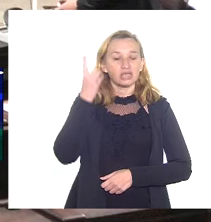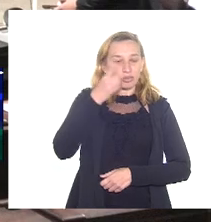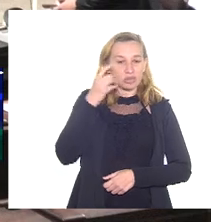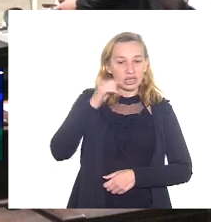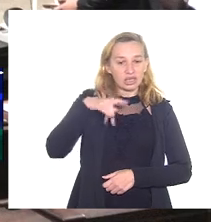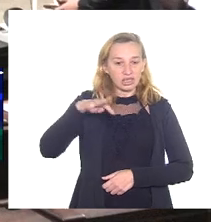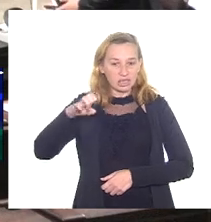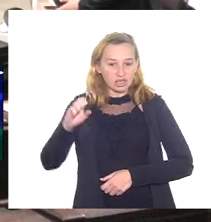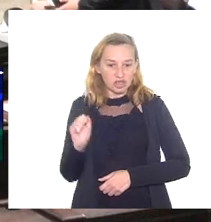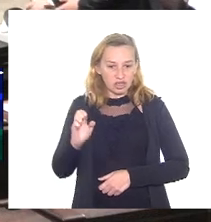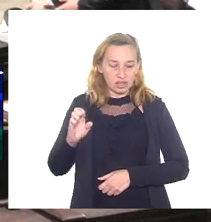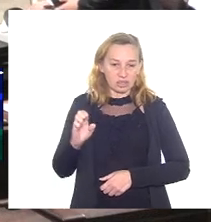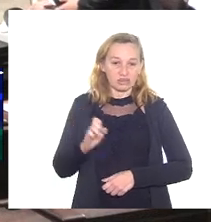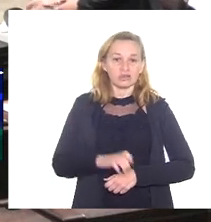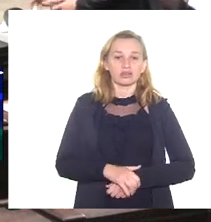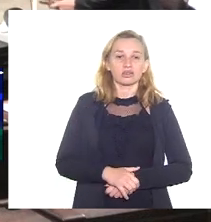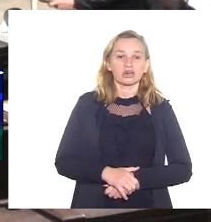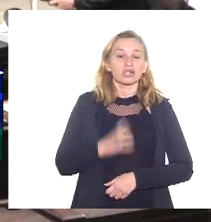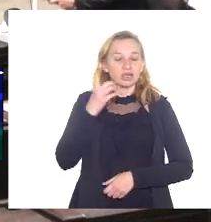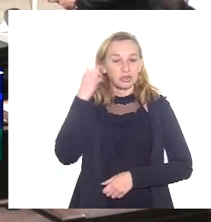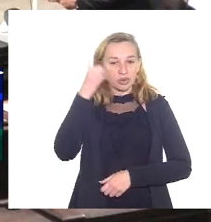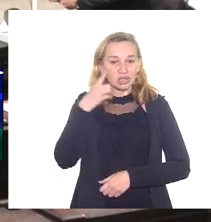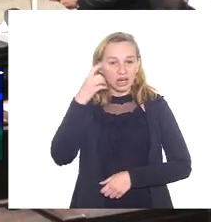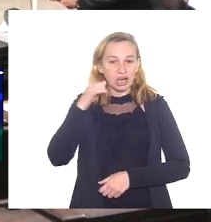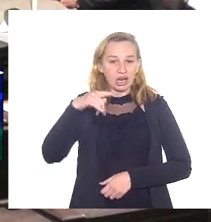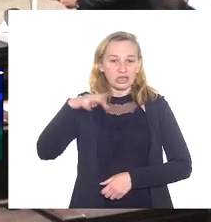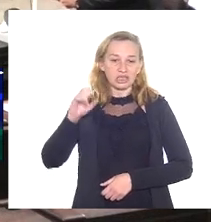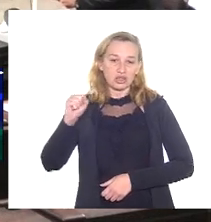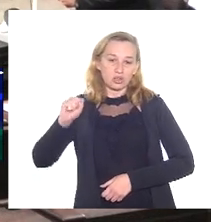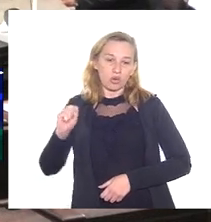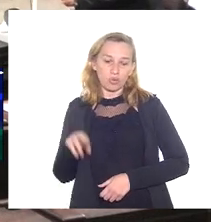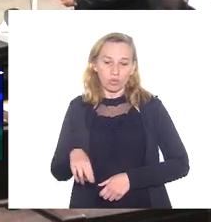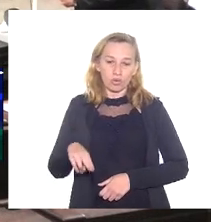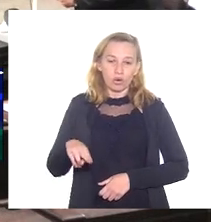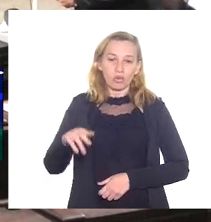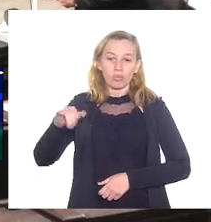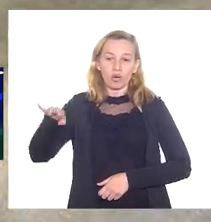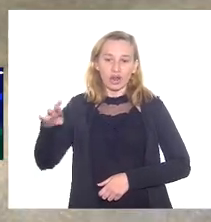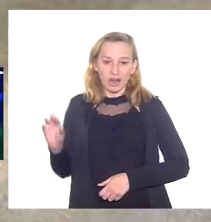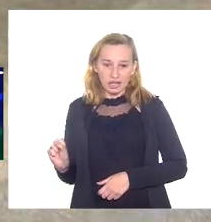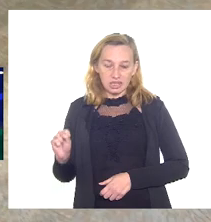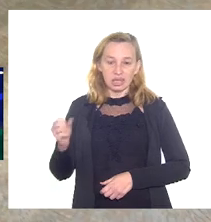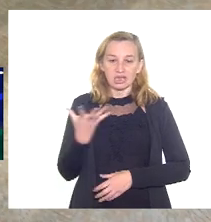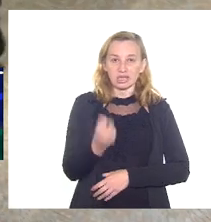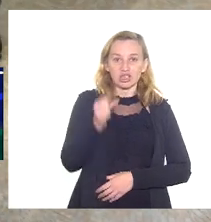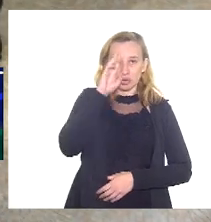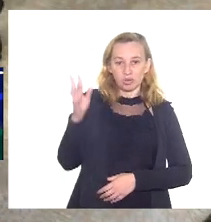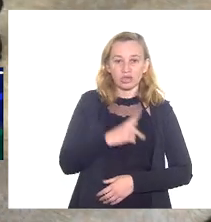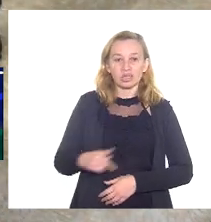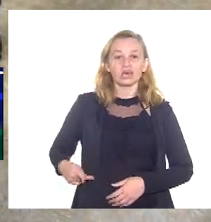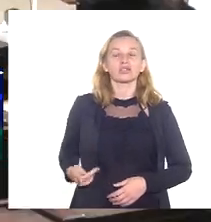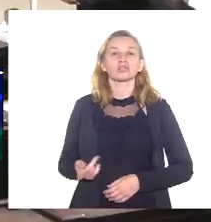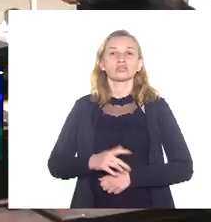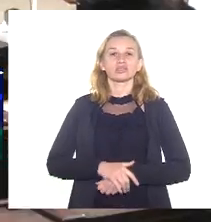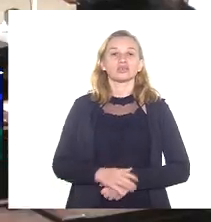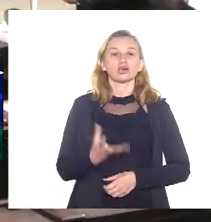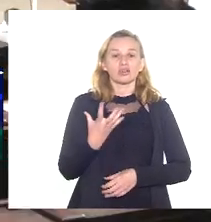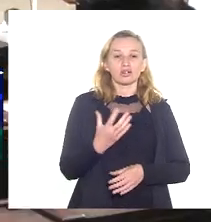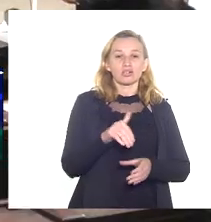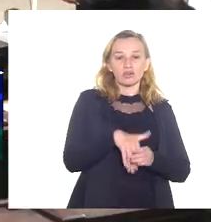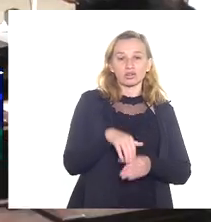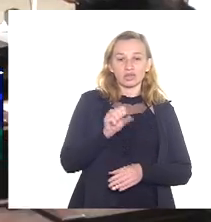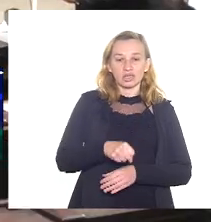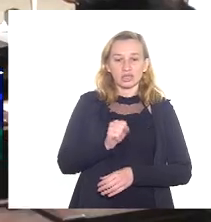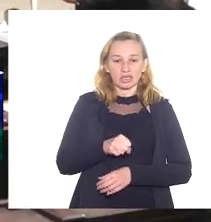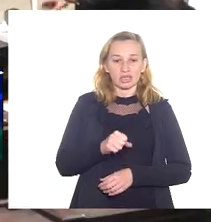Deputado Anderson Alexandre. Deputado Anderson Moraes. Favorável, presidente. Anderson Moraes vota sim. Deputado